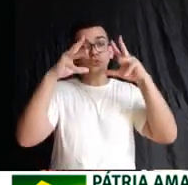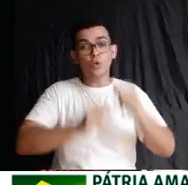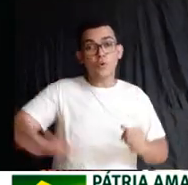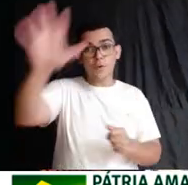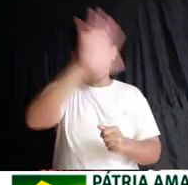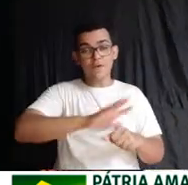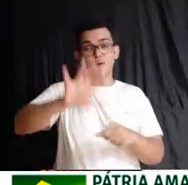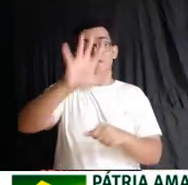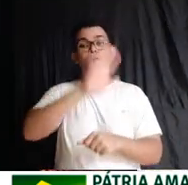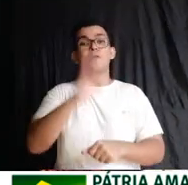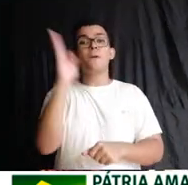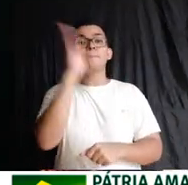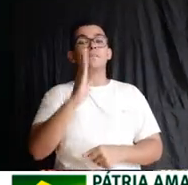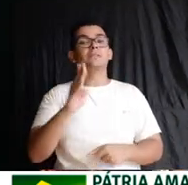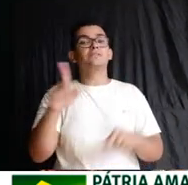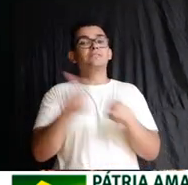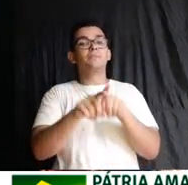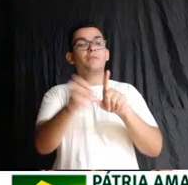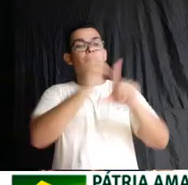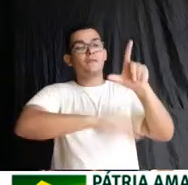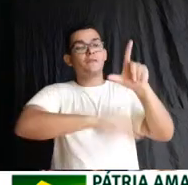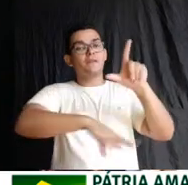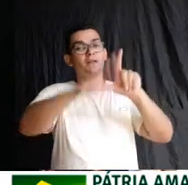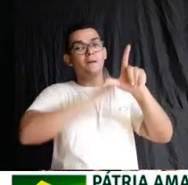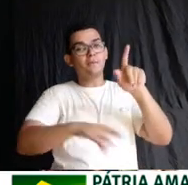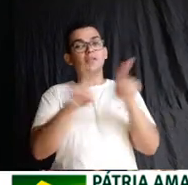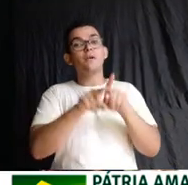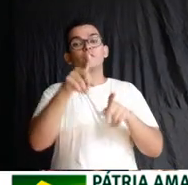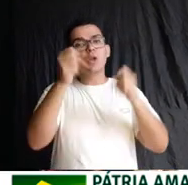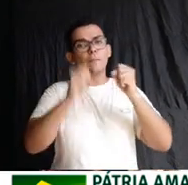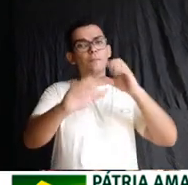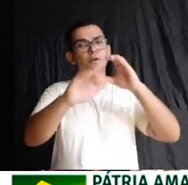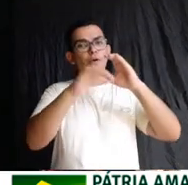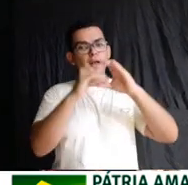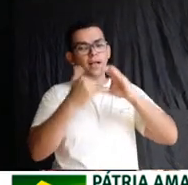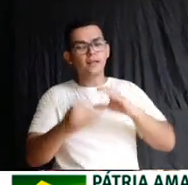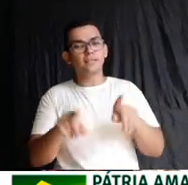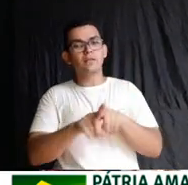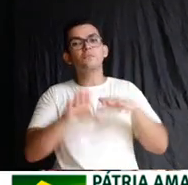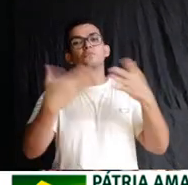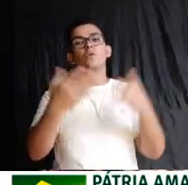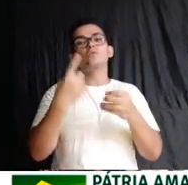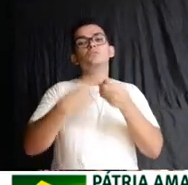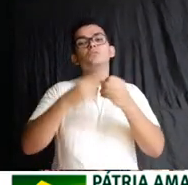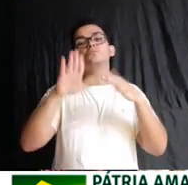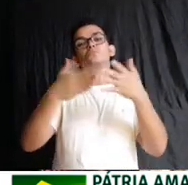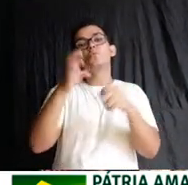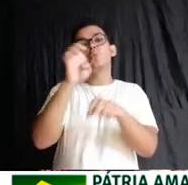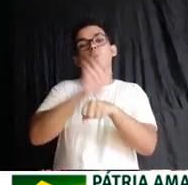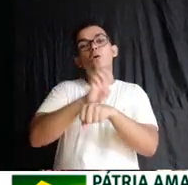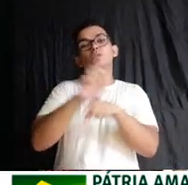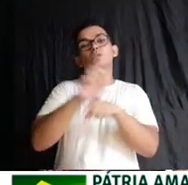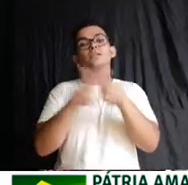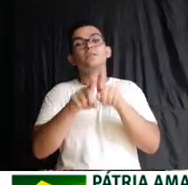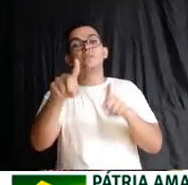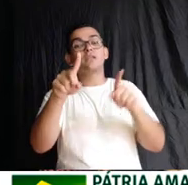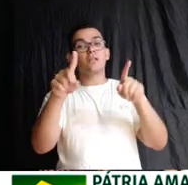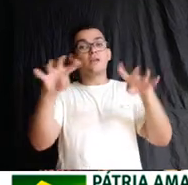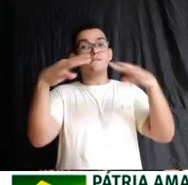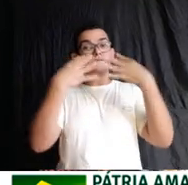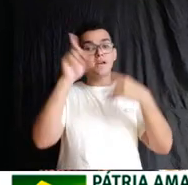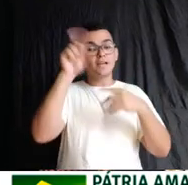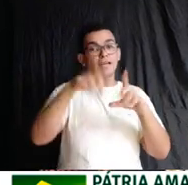assistindo e compartilhando nossa live. Vai escrevendo embaixo de onde você está, a cidade, o estado em que você está assistindo nossa live